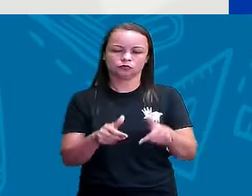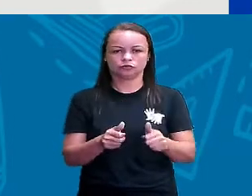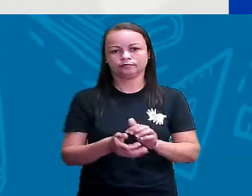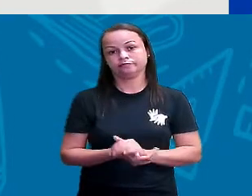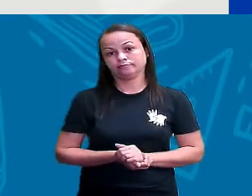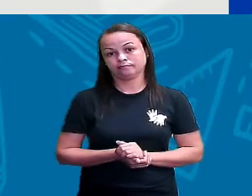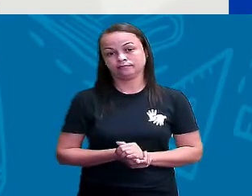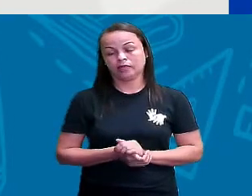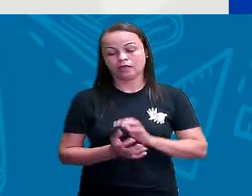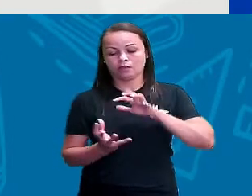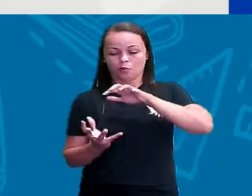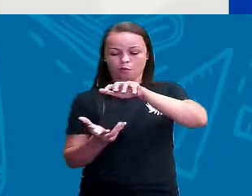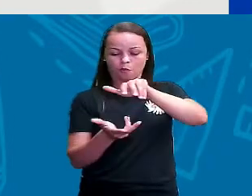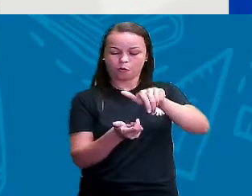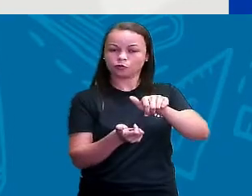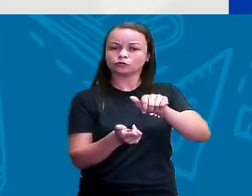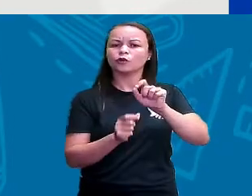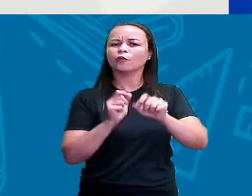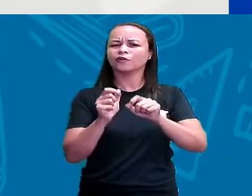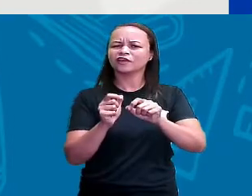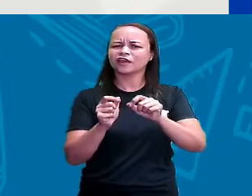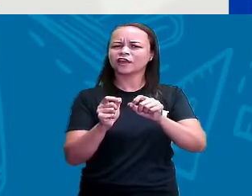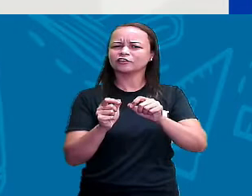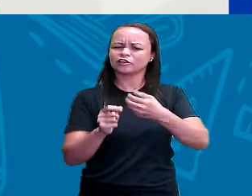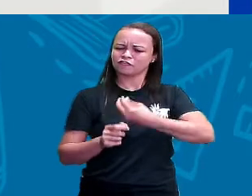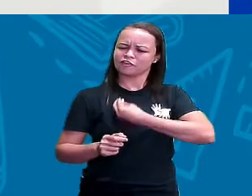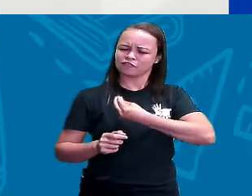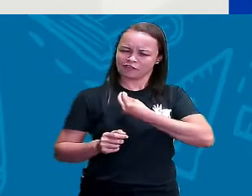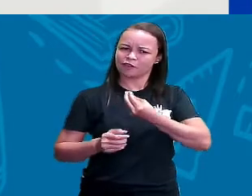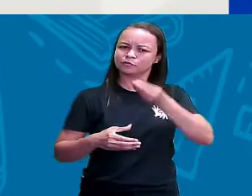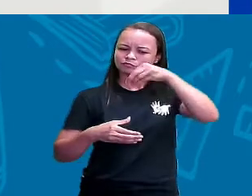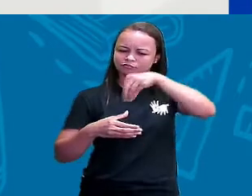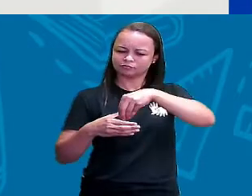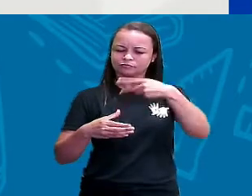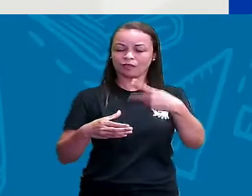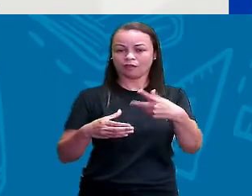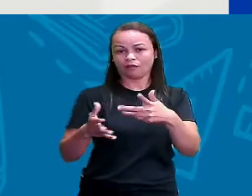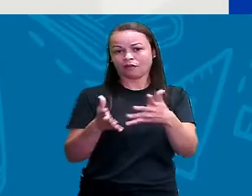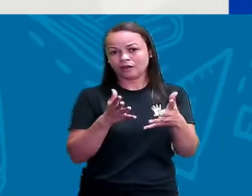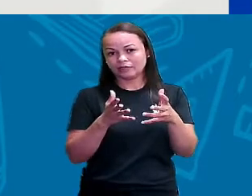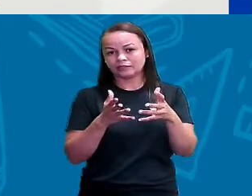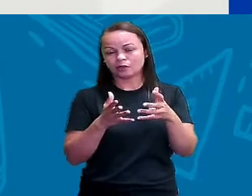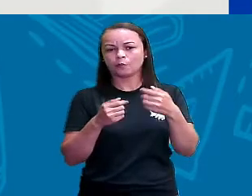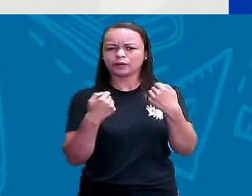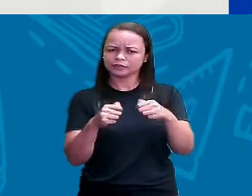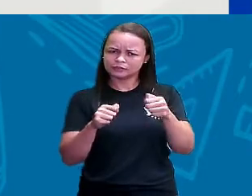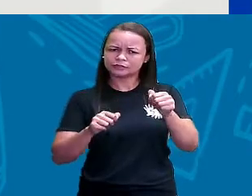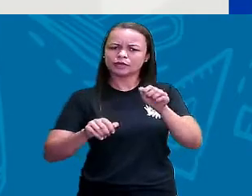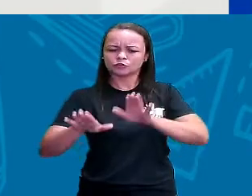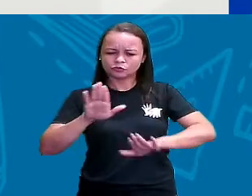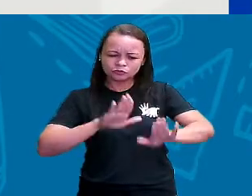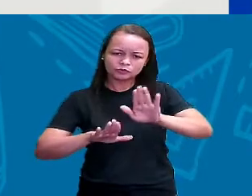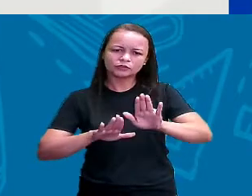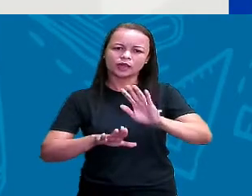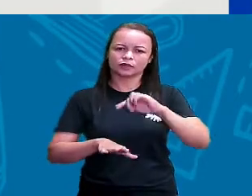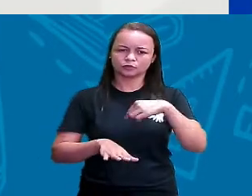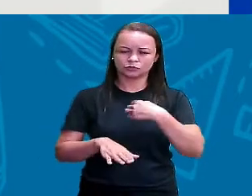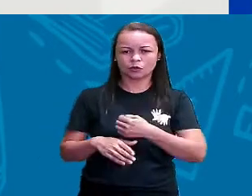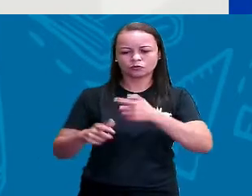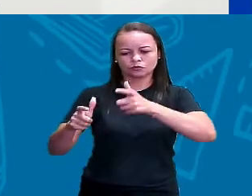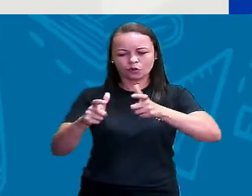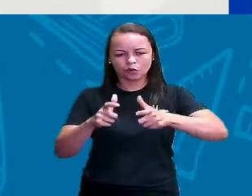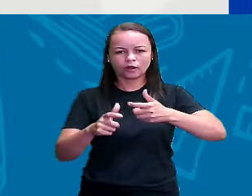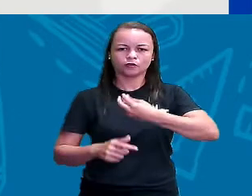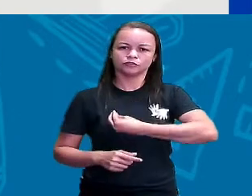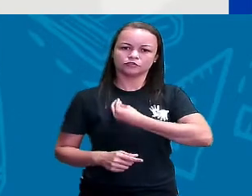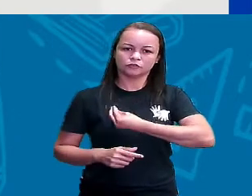a nossa casa, é a casa que nós vivemos. Então, a gente deve cuidar da nossa casa. Se a gente não cuidar da nossa casa, vai chegar